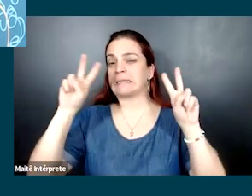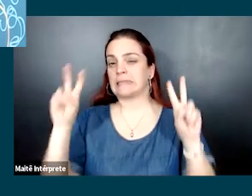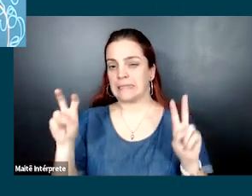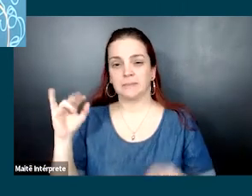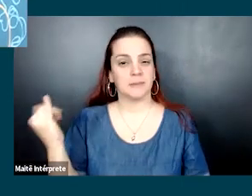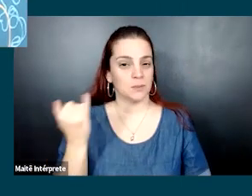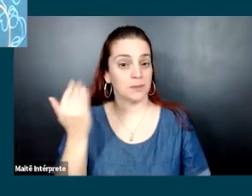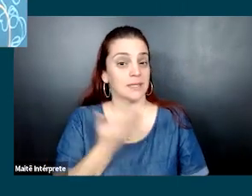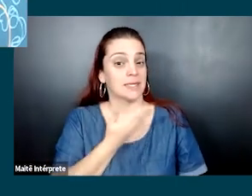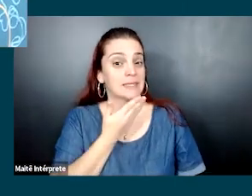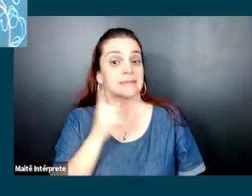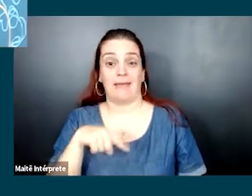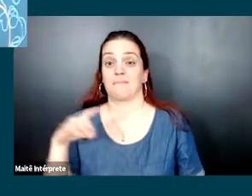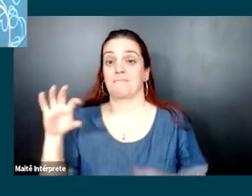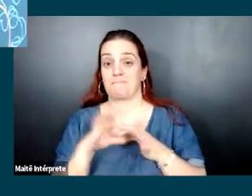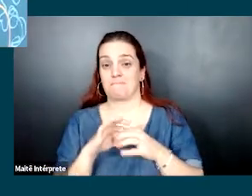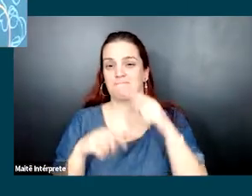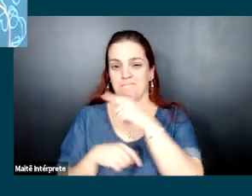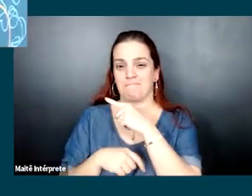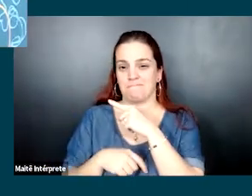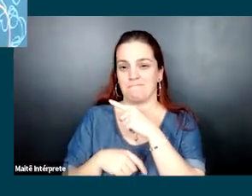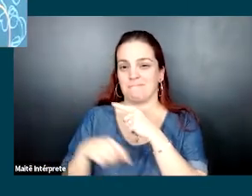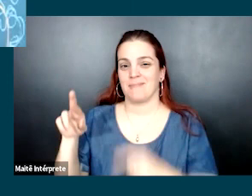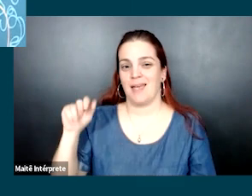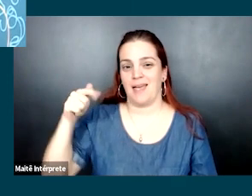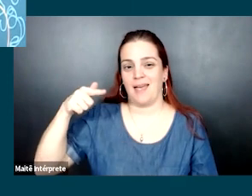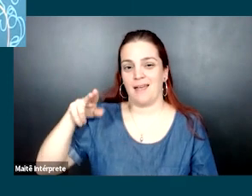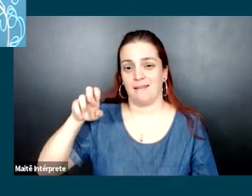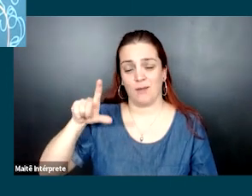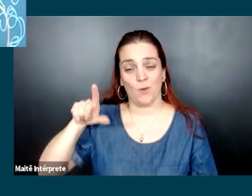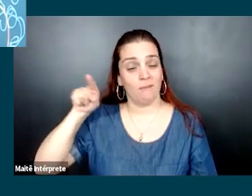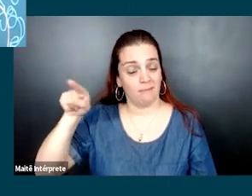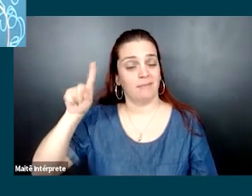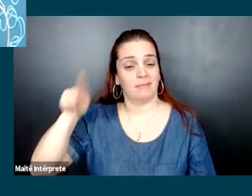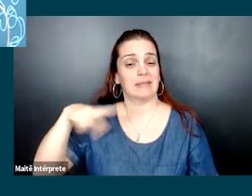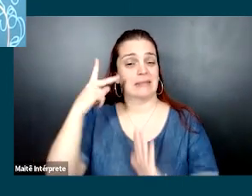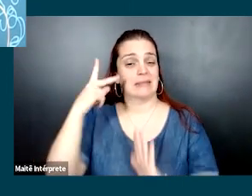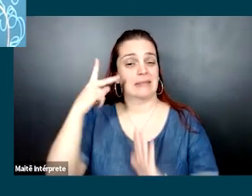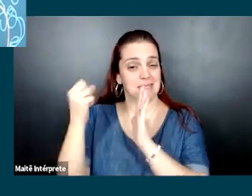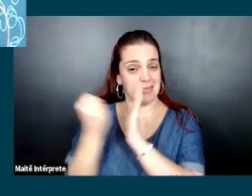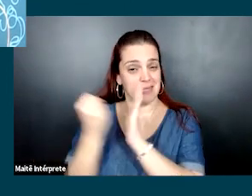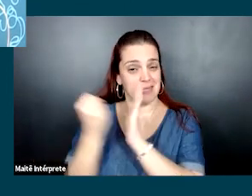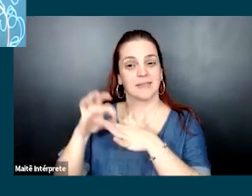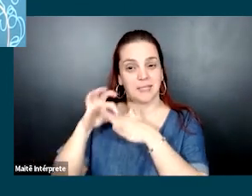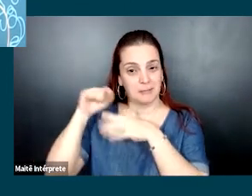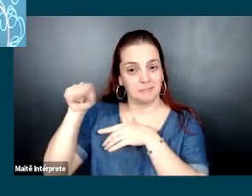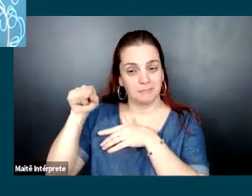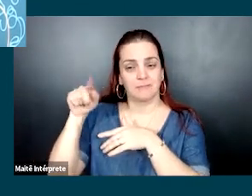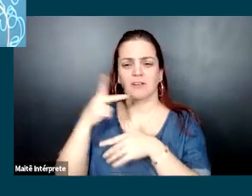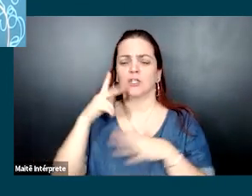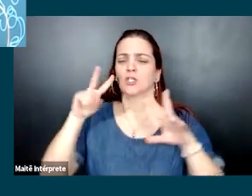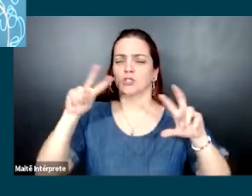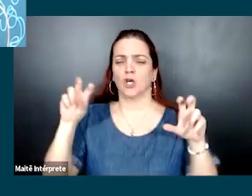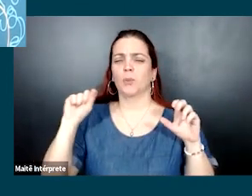tema muito interessante com a Raquel. A Raquel, que é Lead Experience Designer aqui na ThoughtWorks, vai